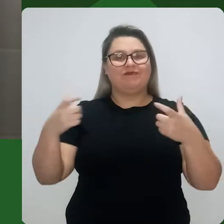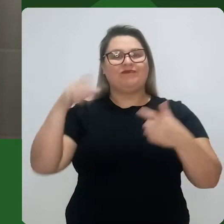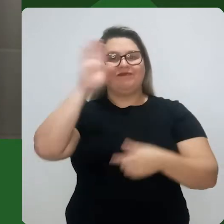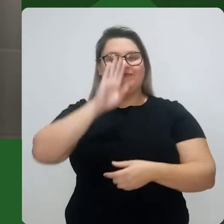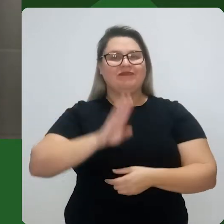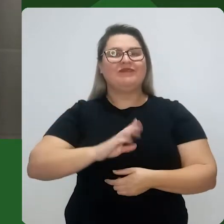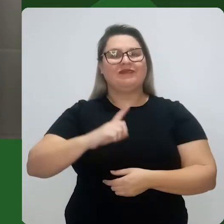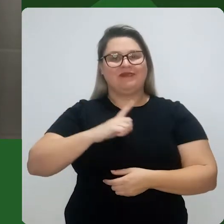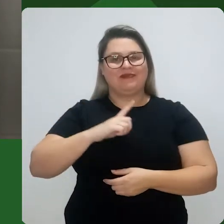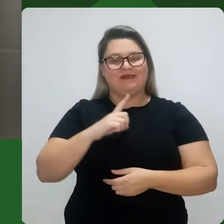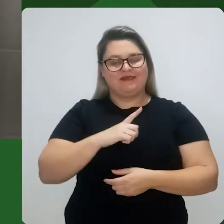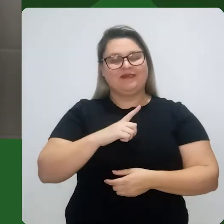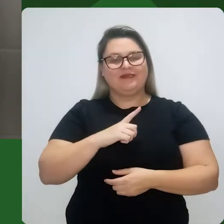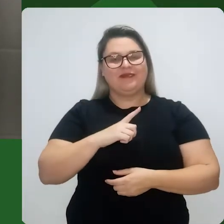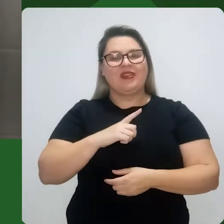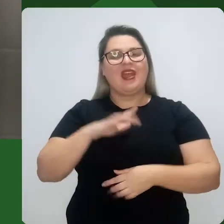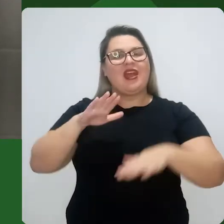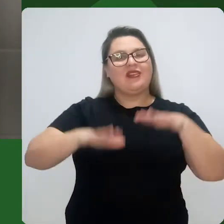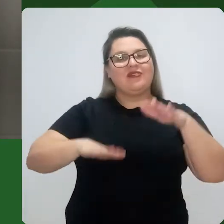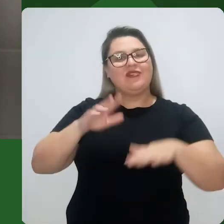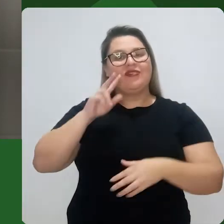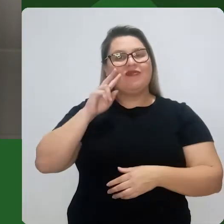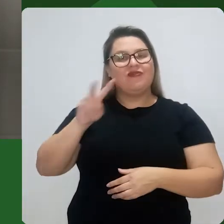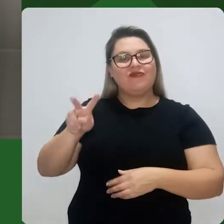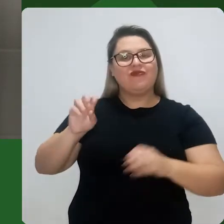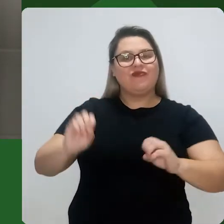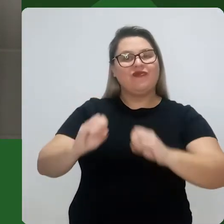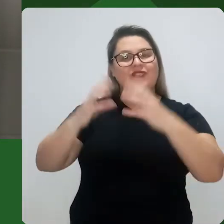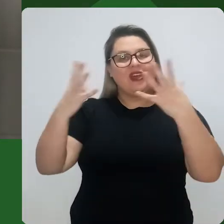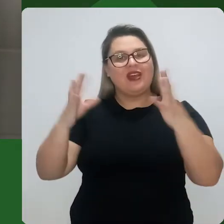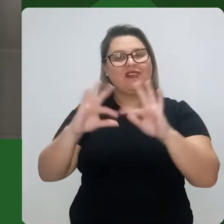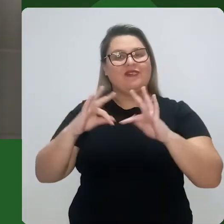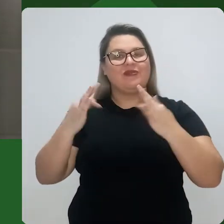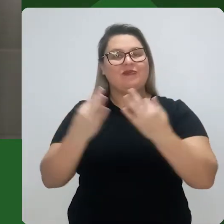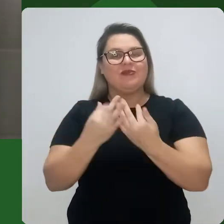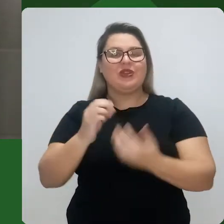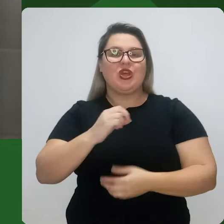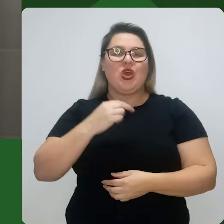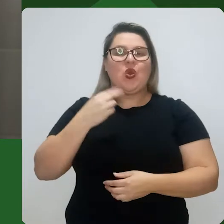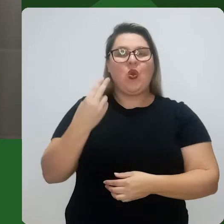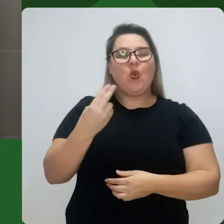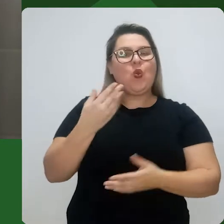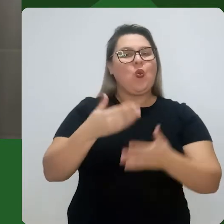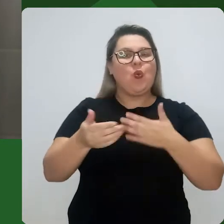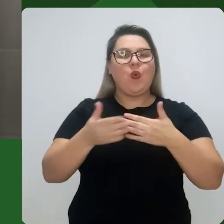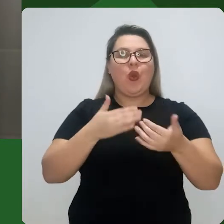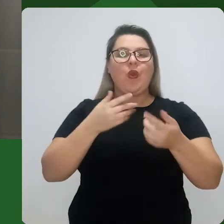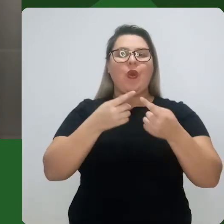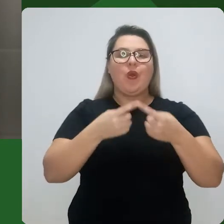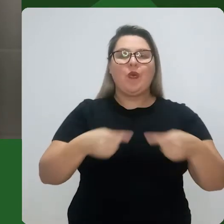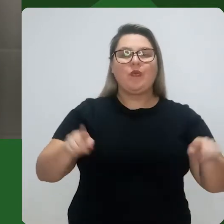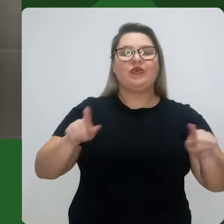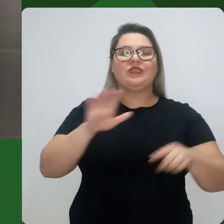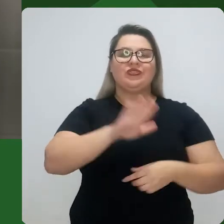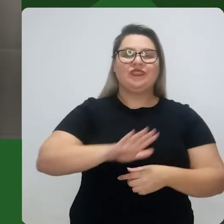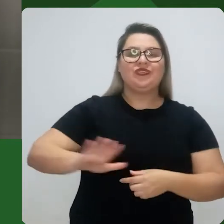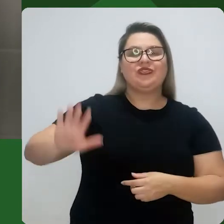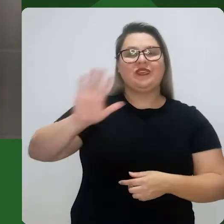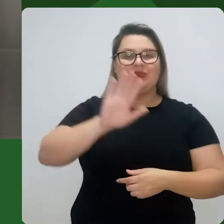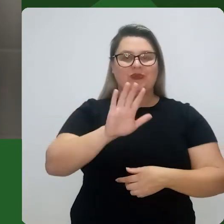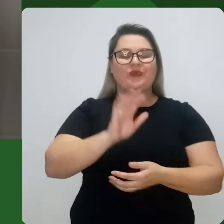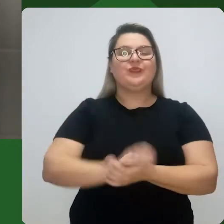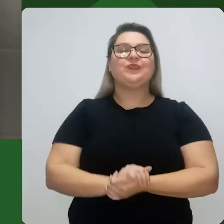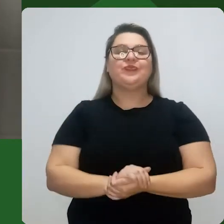dos brasileiros, muitas vezes encontradas em festas familiares ou comemorações em